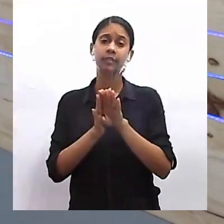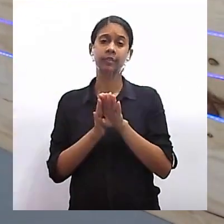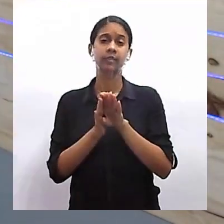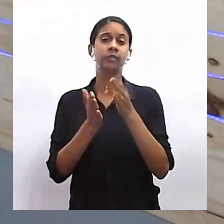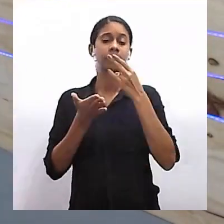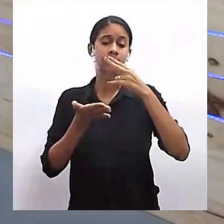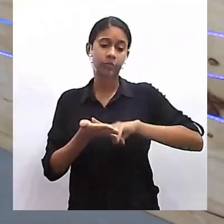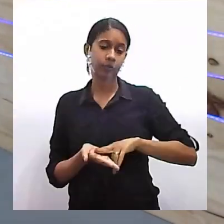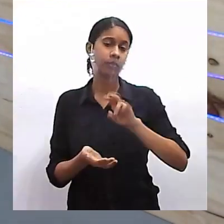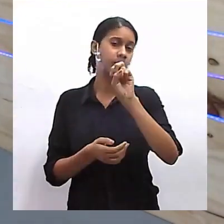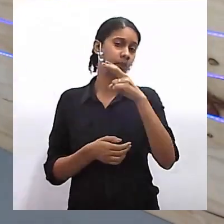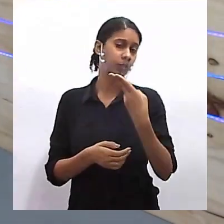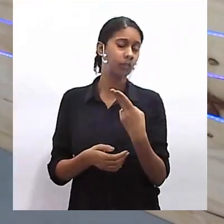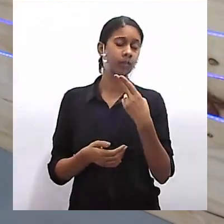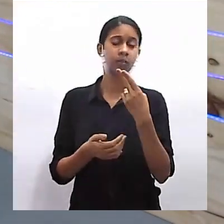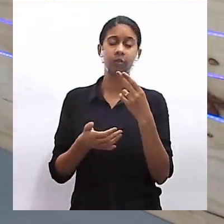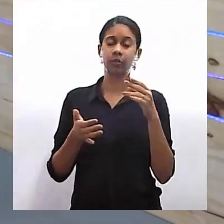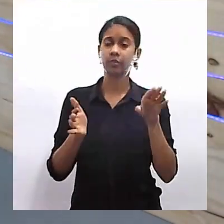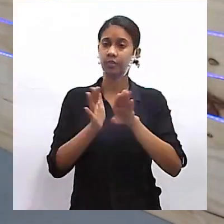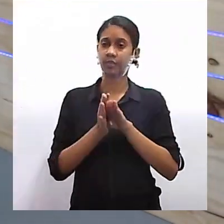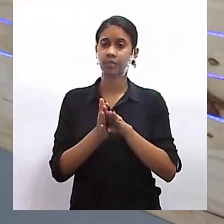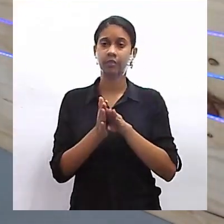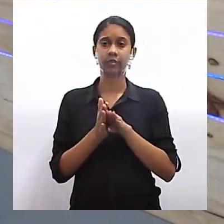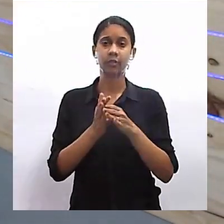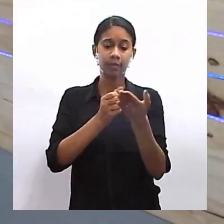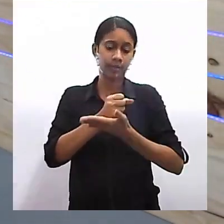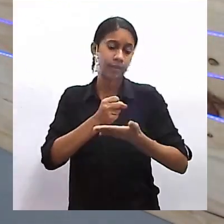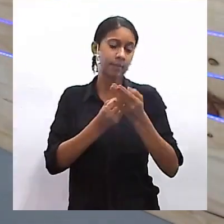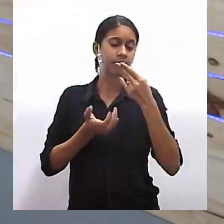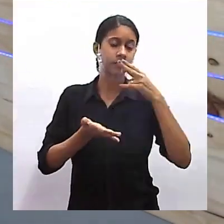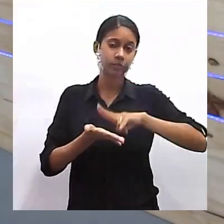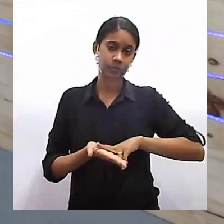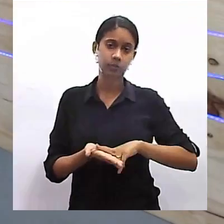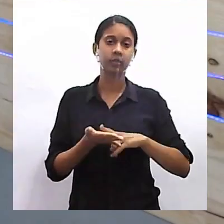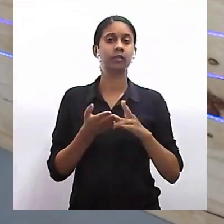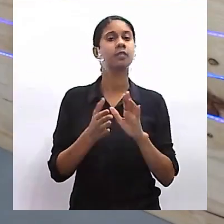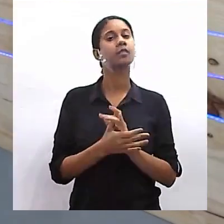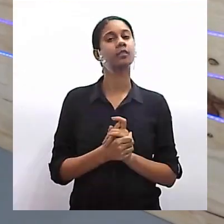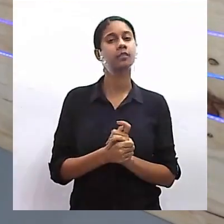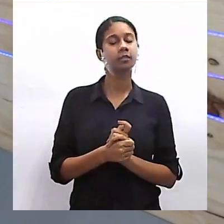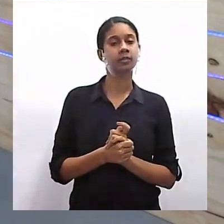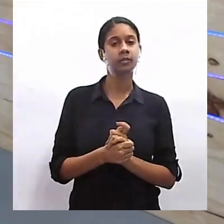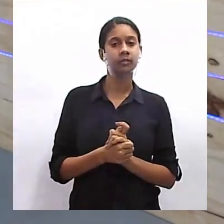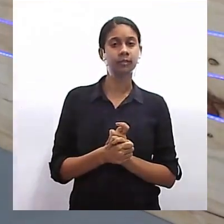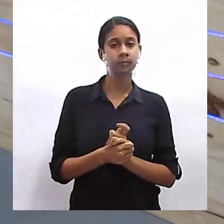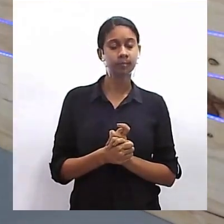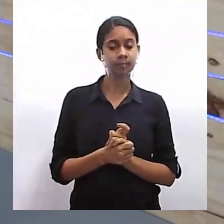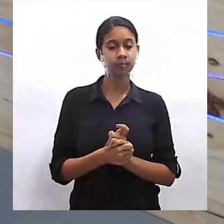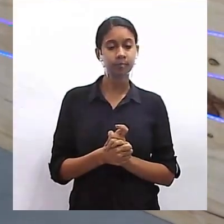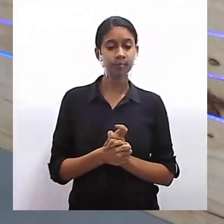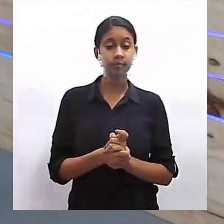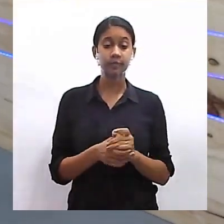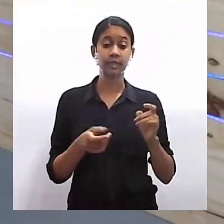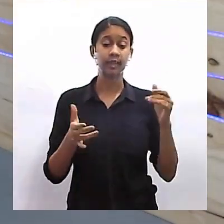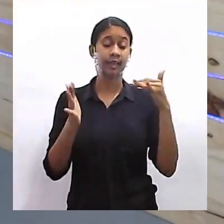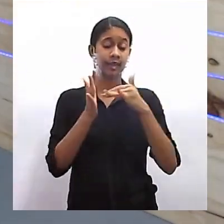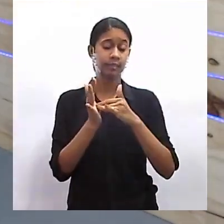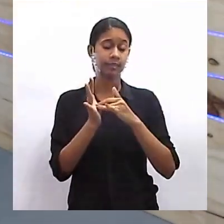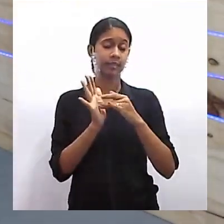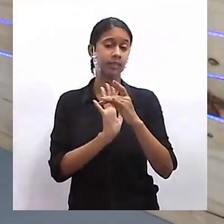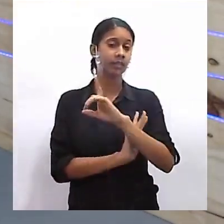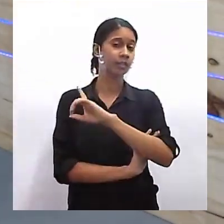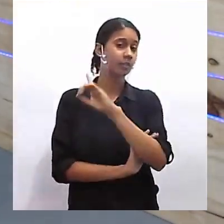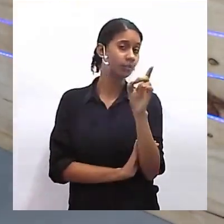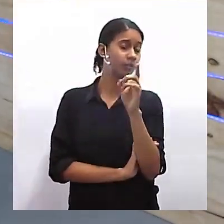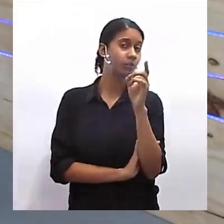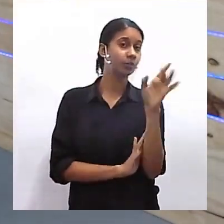ou que chegou na base, né, os Correios que está da empresa, no operador que o fornecedor tem aqui, até a data que vai me entregar, a gente sabe.